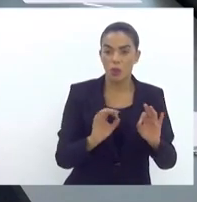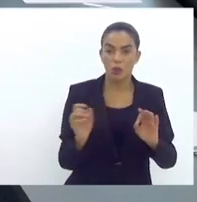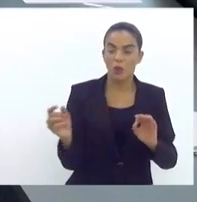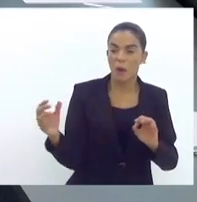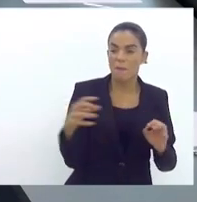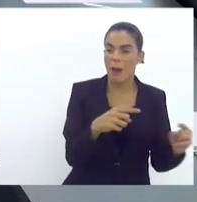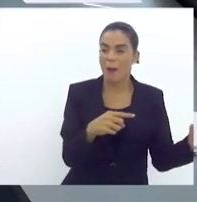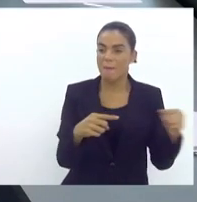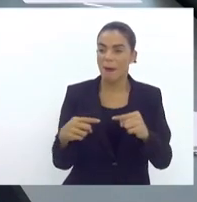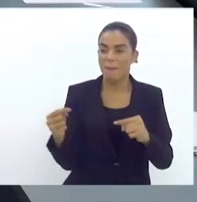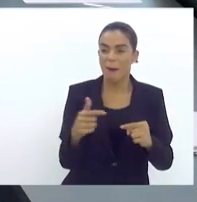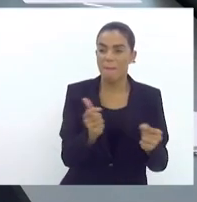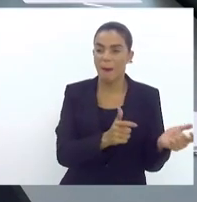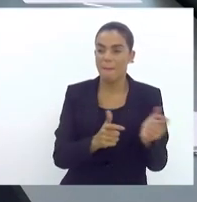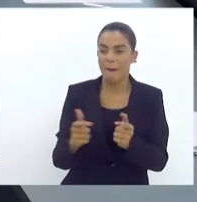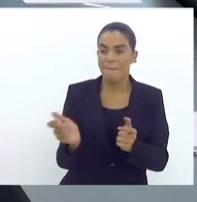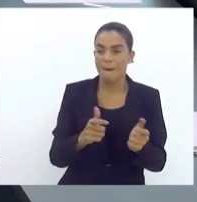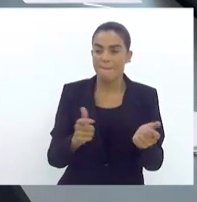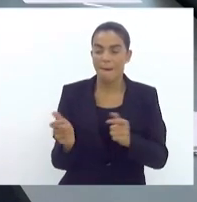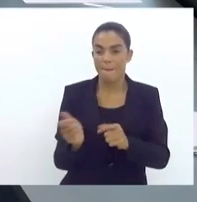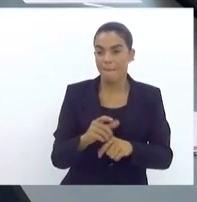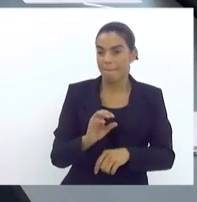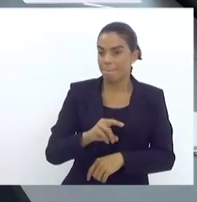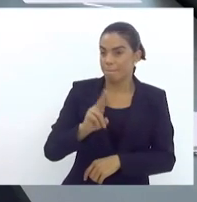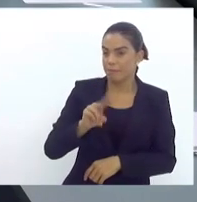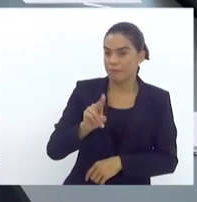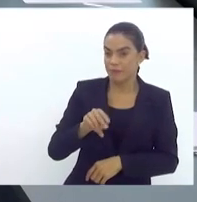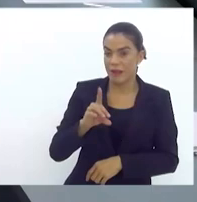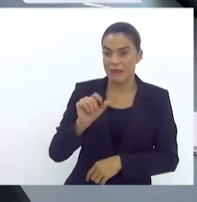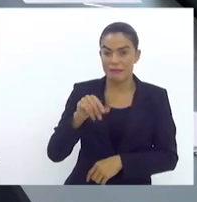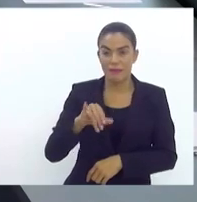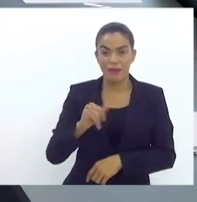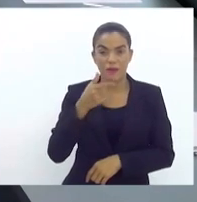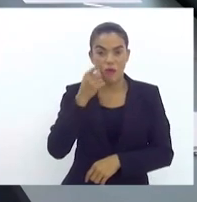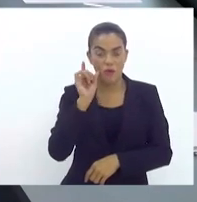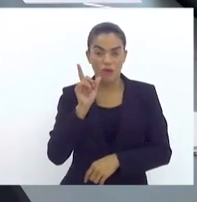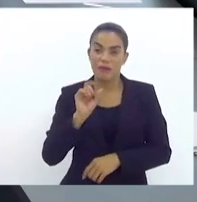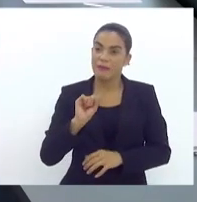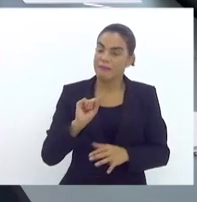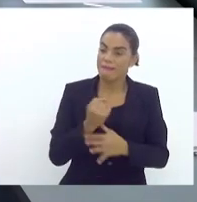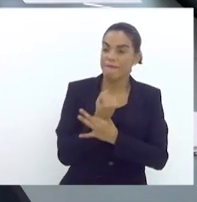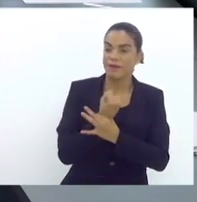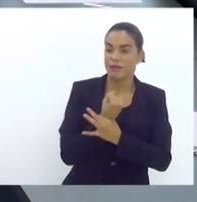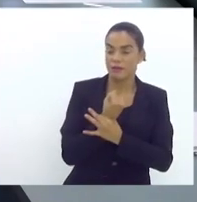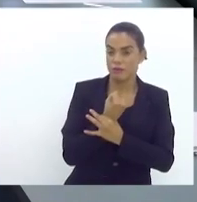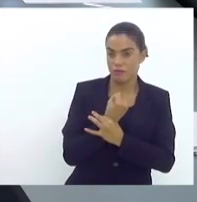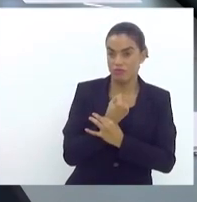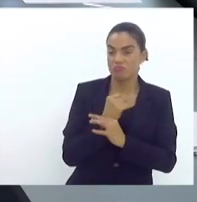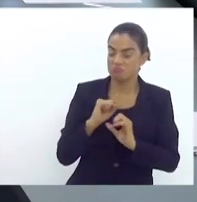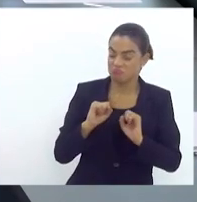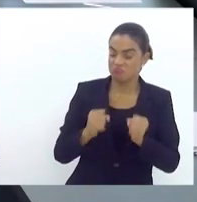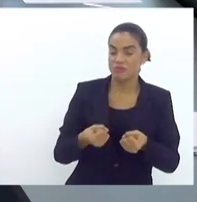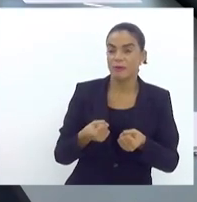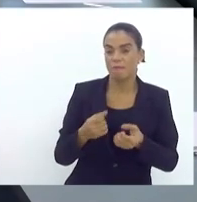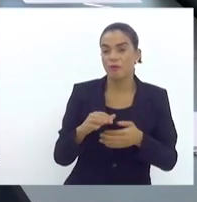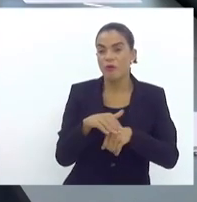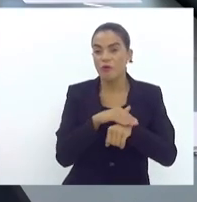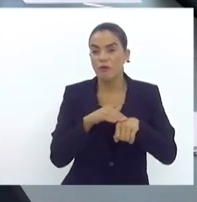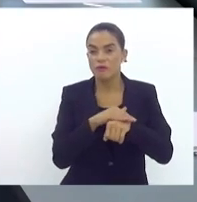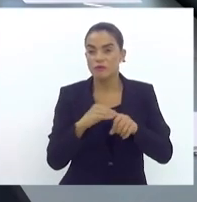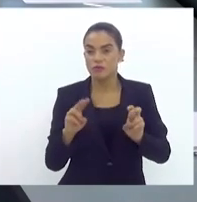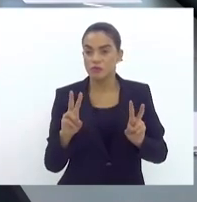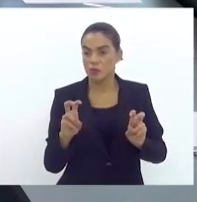faltou com respeito ou xingou ofendeu lá embaixo mesmo Dani defendeu ontem uma posição dela escutei depois Estávamos conversando sobre